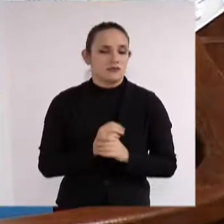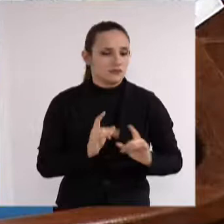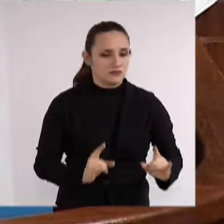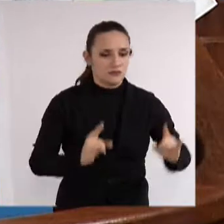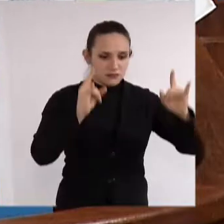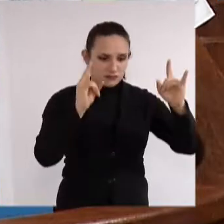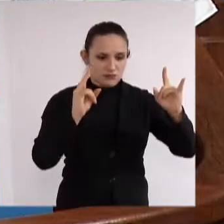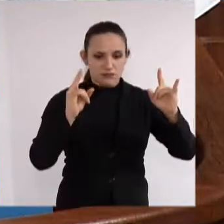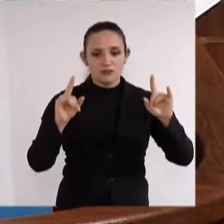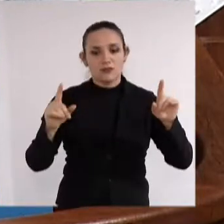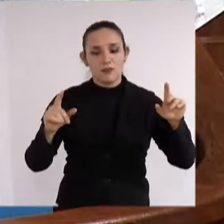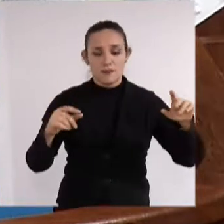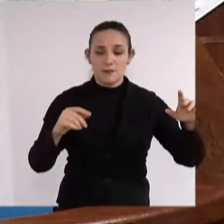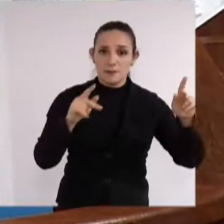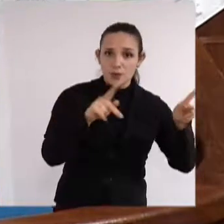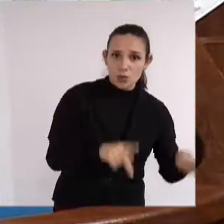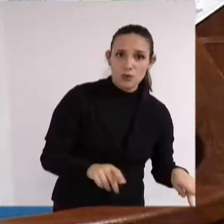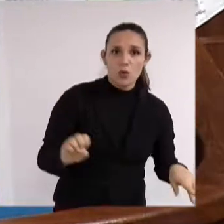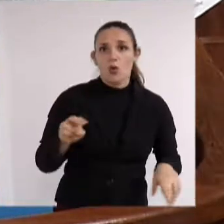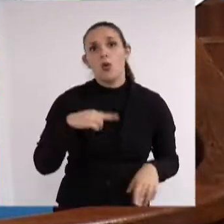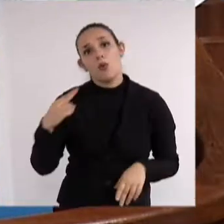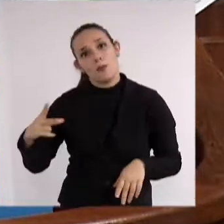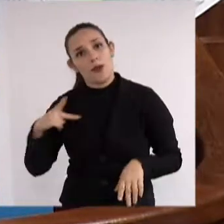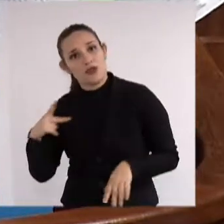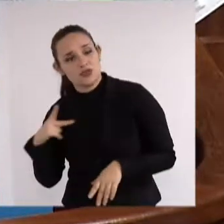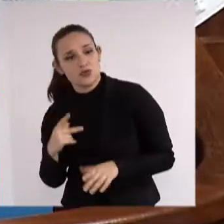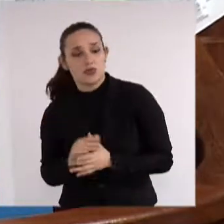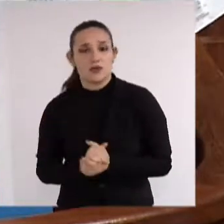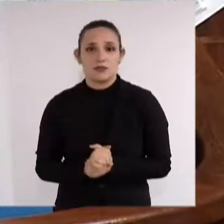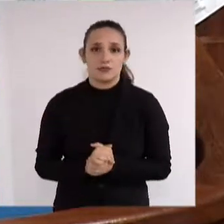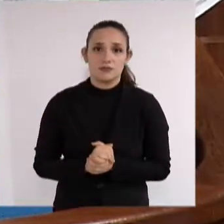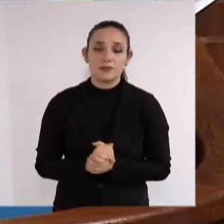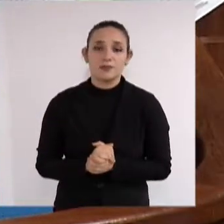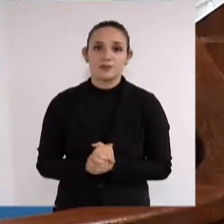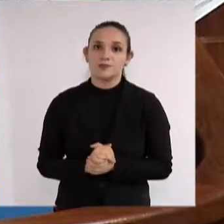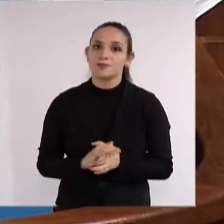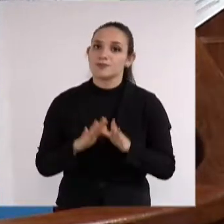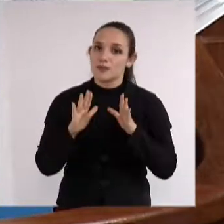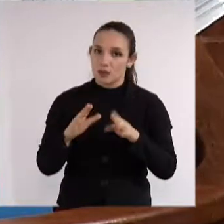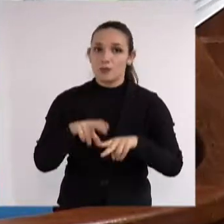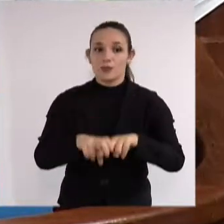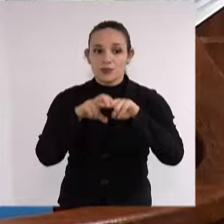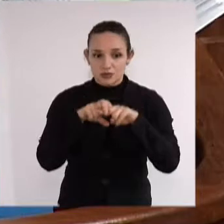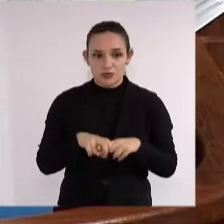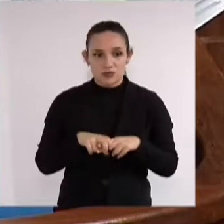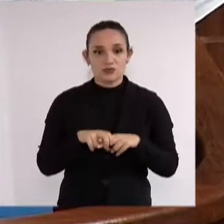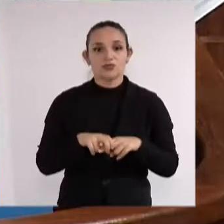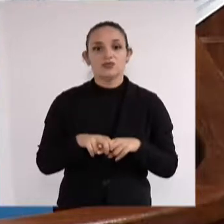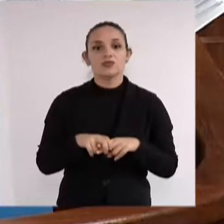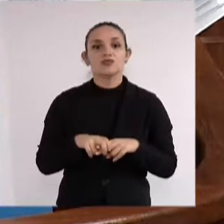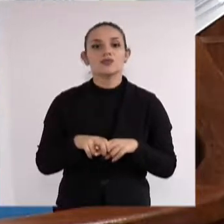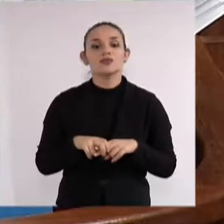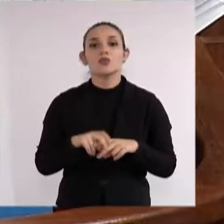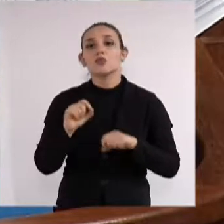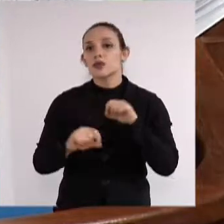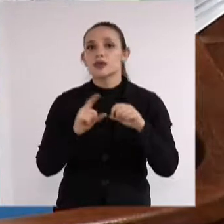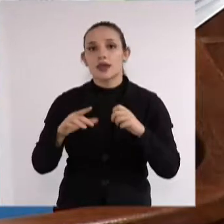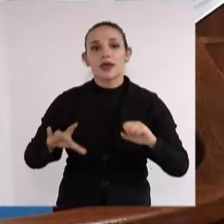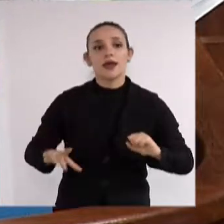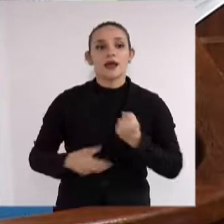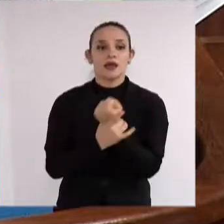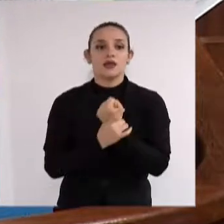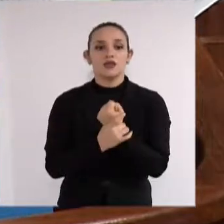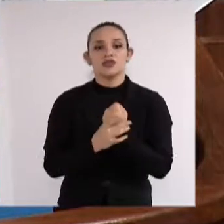uso público e nos privados, destinada ao uso coletivo. Com fundamento nessas disposições, buscam-se garantir administrativamente